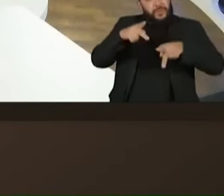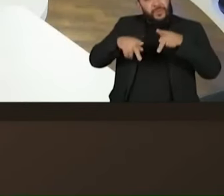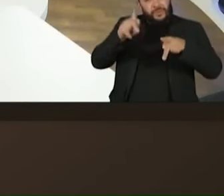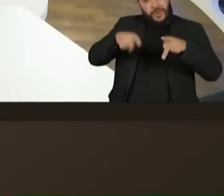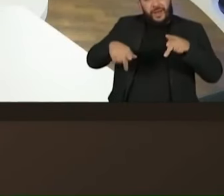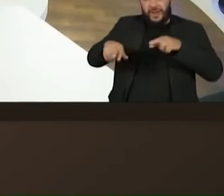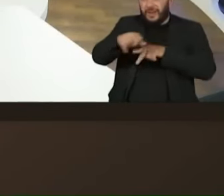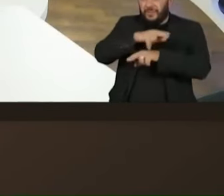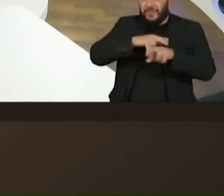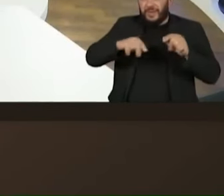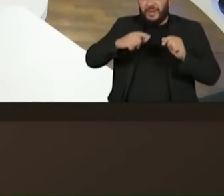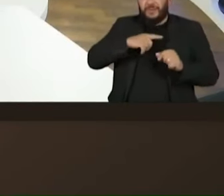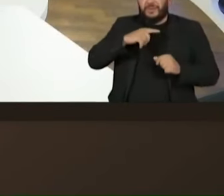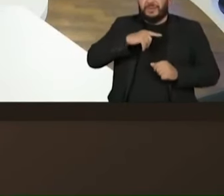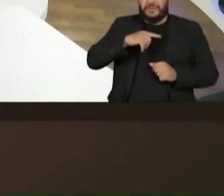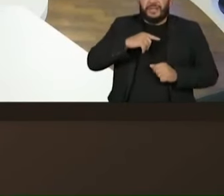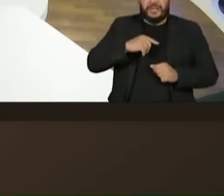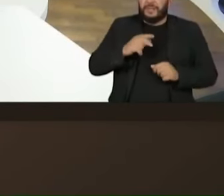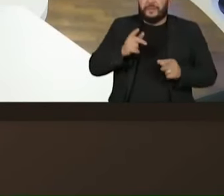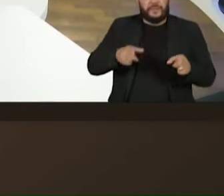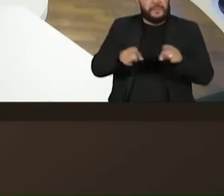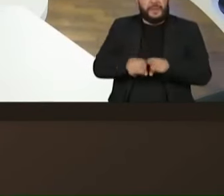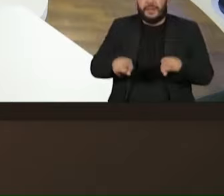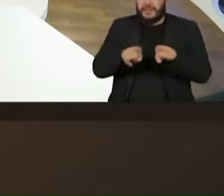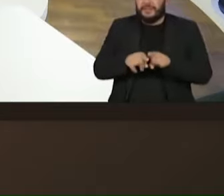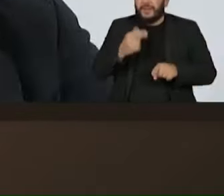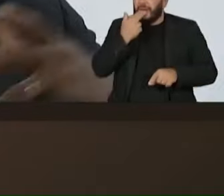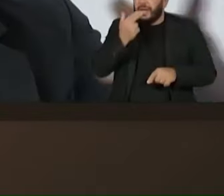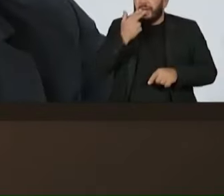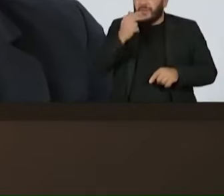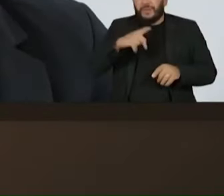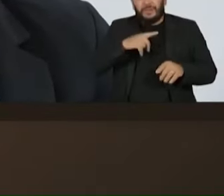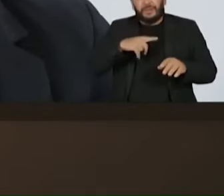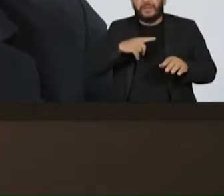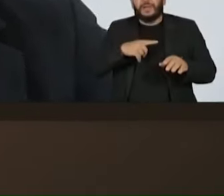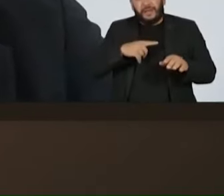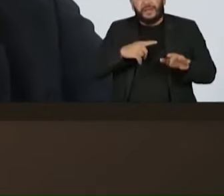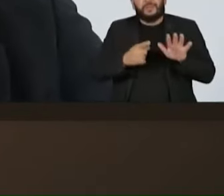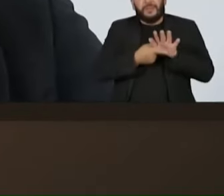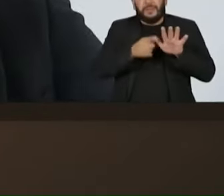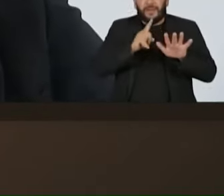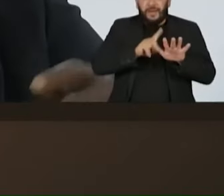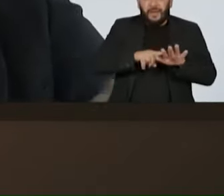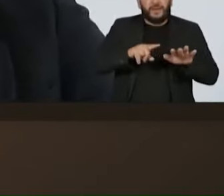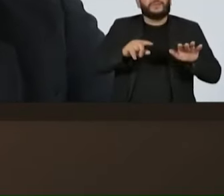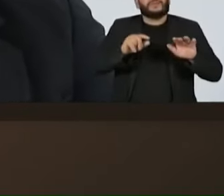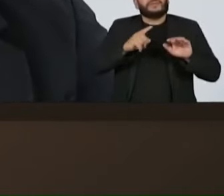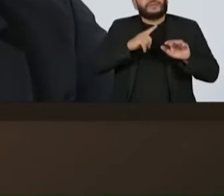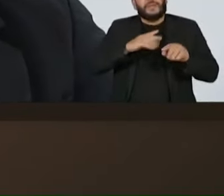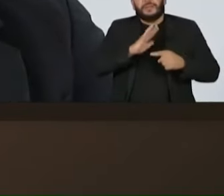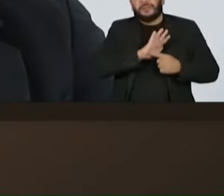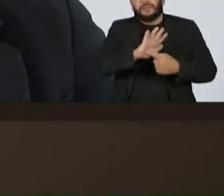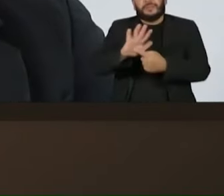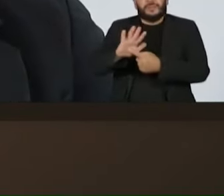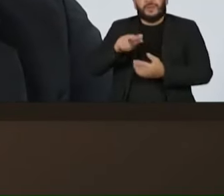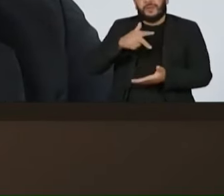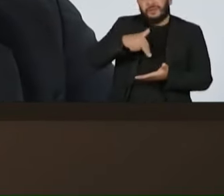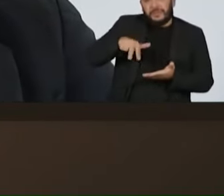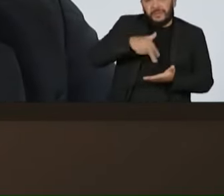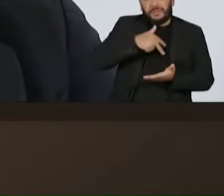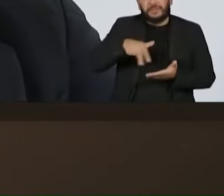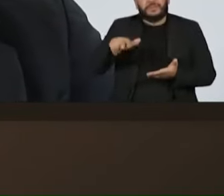na mesma língua, diversos acentos, diversos sotaques, diversas expressões, diversos ritmos, diversas danças,